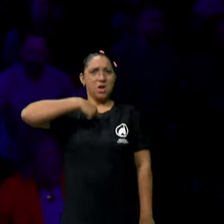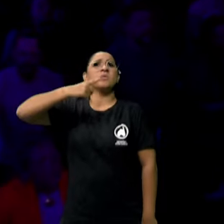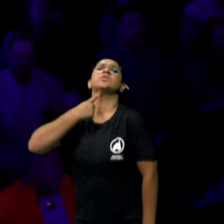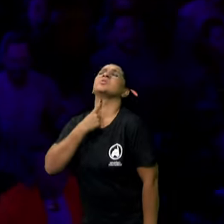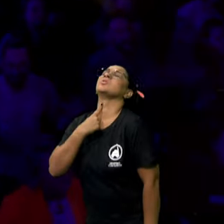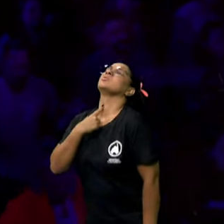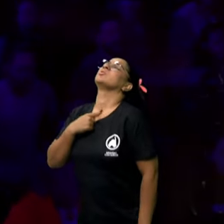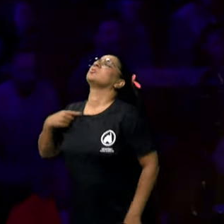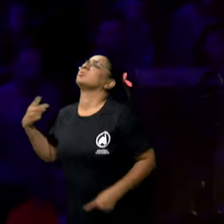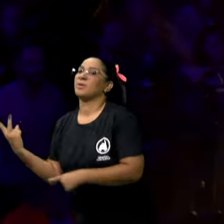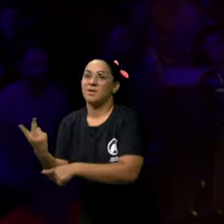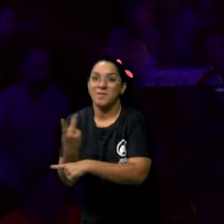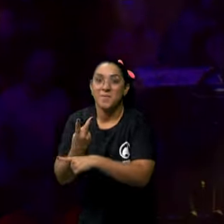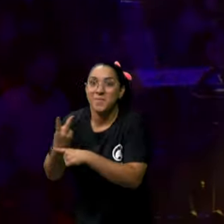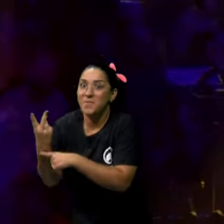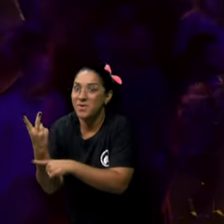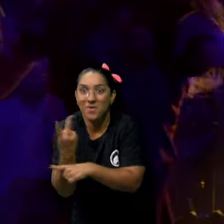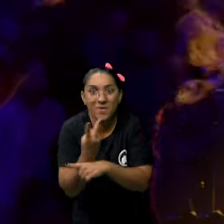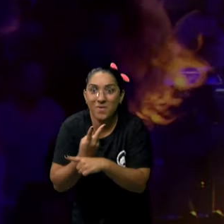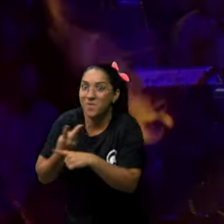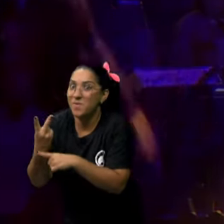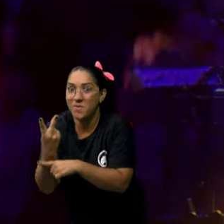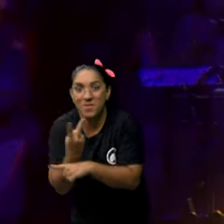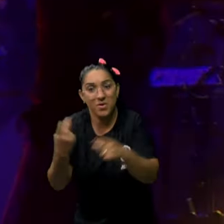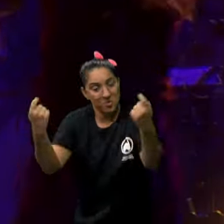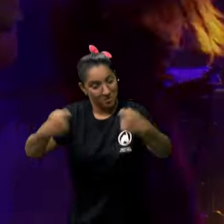e o que eu desejo